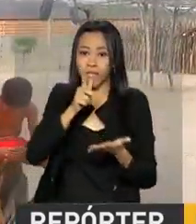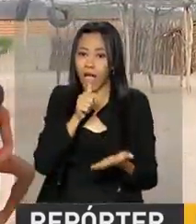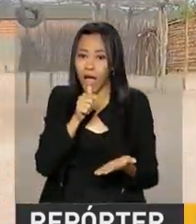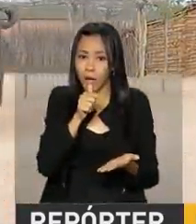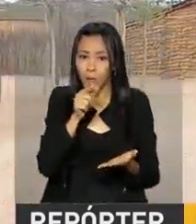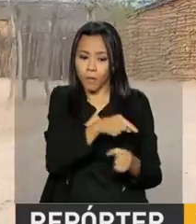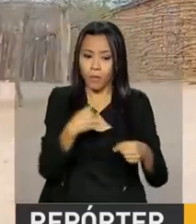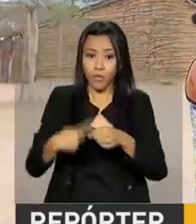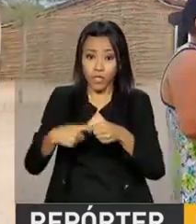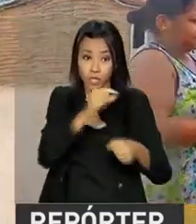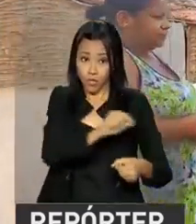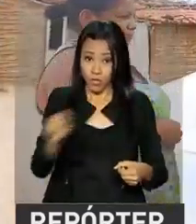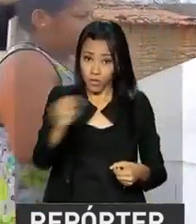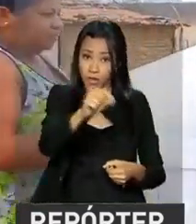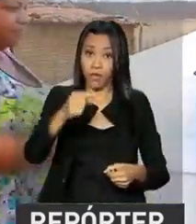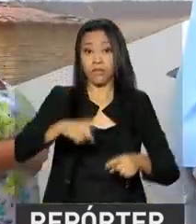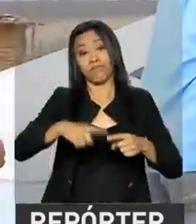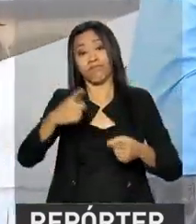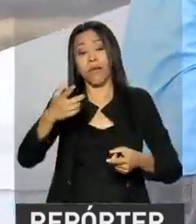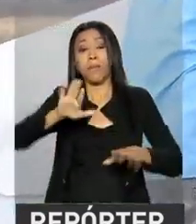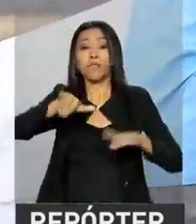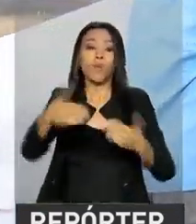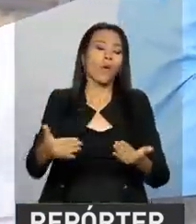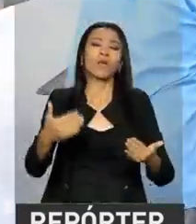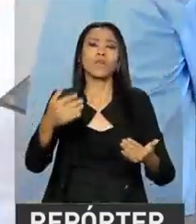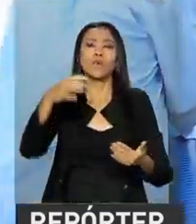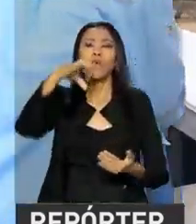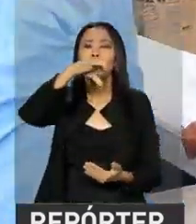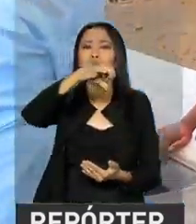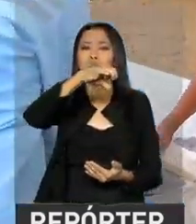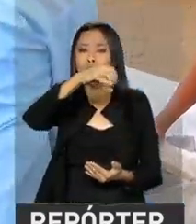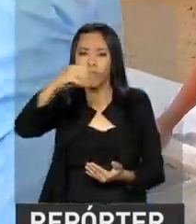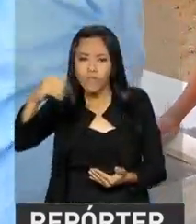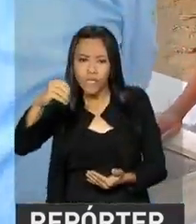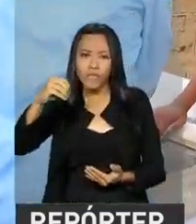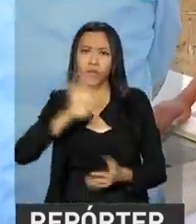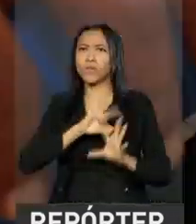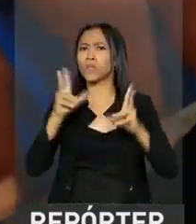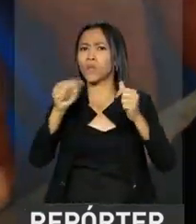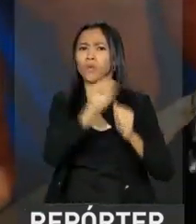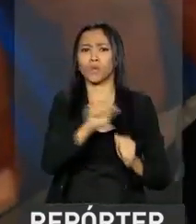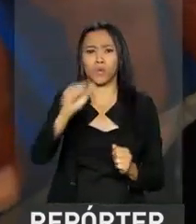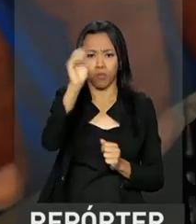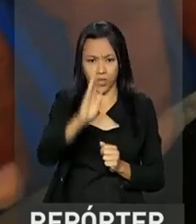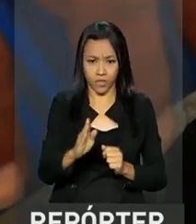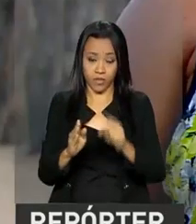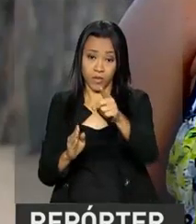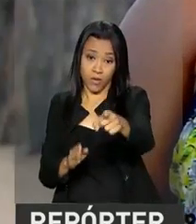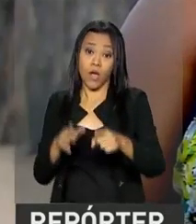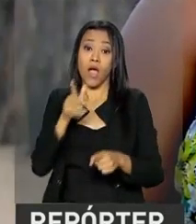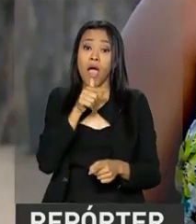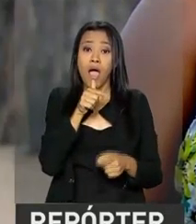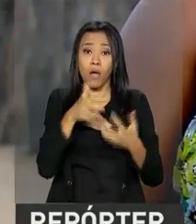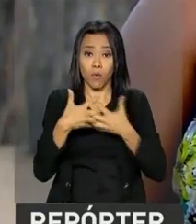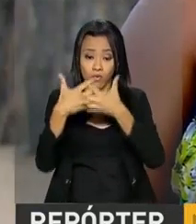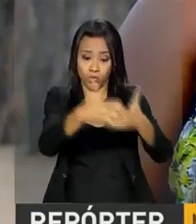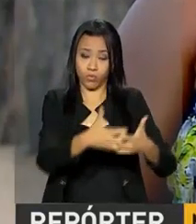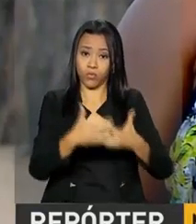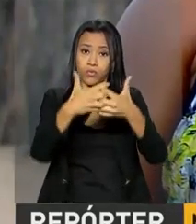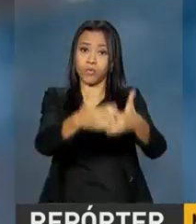municípios atendidos varia, mas pode chegar perto de 900 em todo o país. A água do Carro-Pipa é só para a